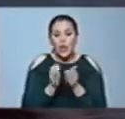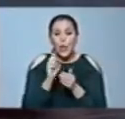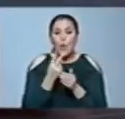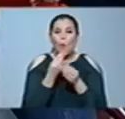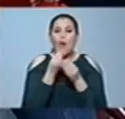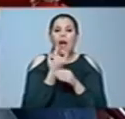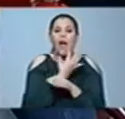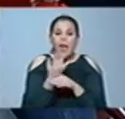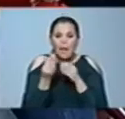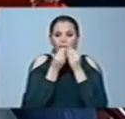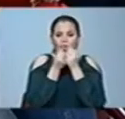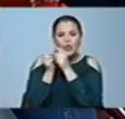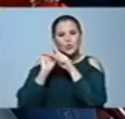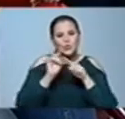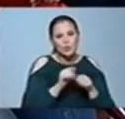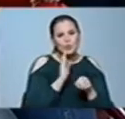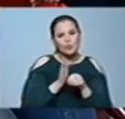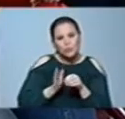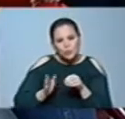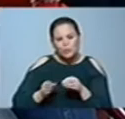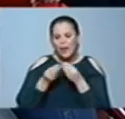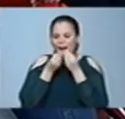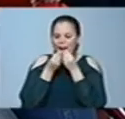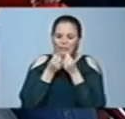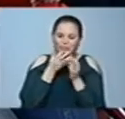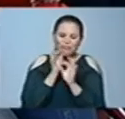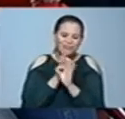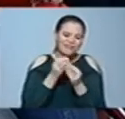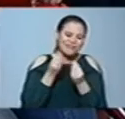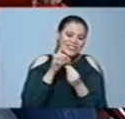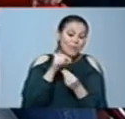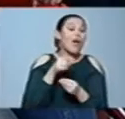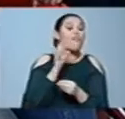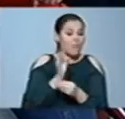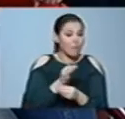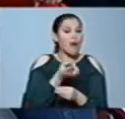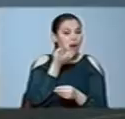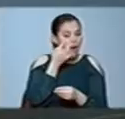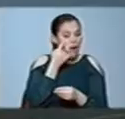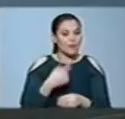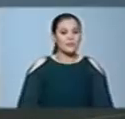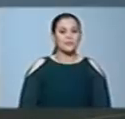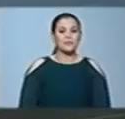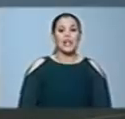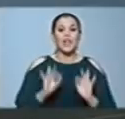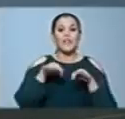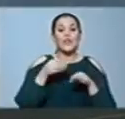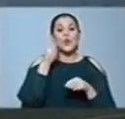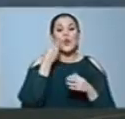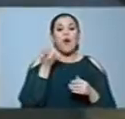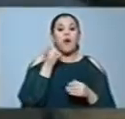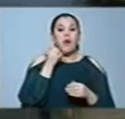aromáticas picadas também fica muito bom vamos terminar então com essas línguas